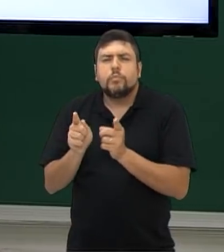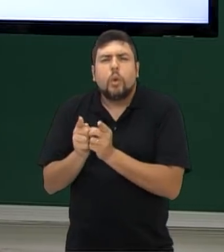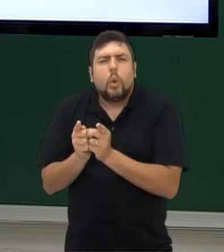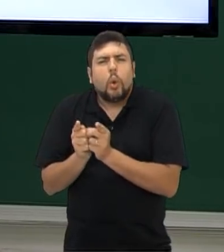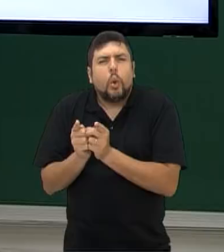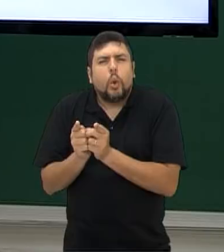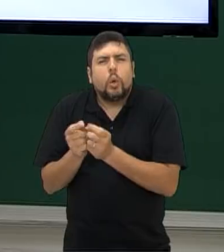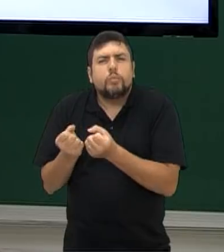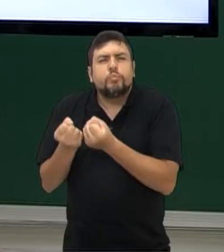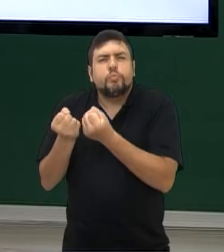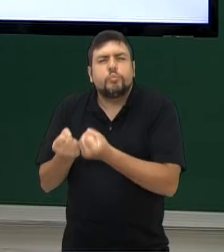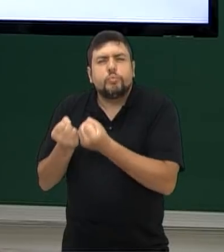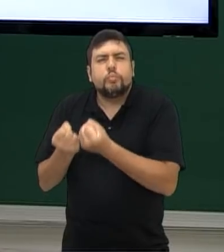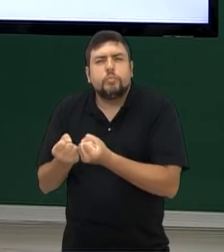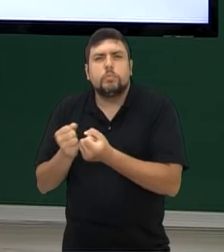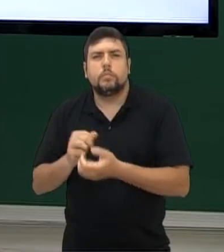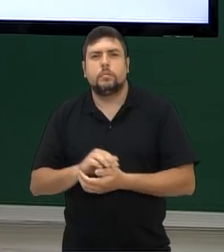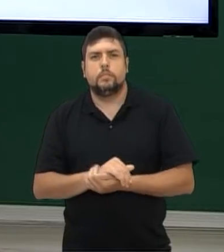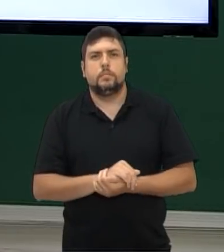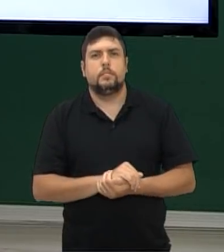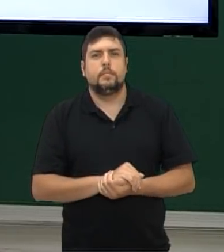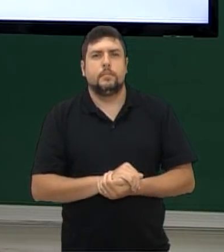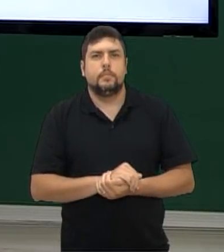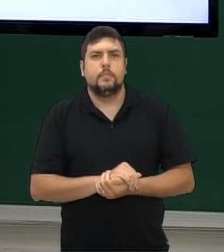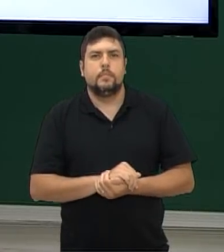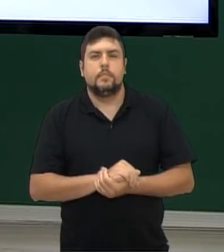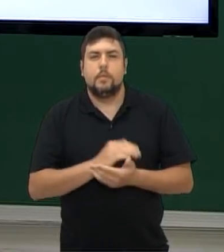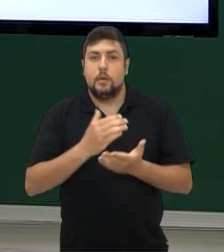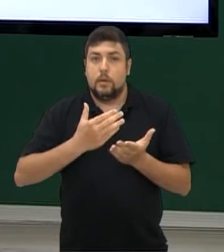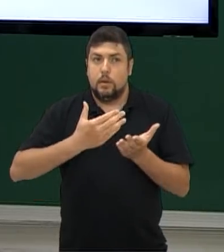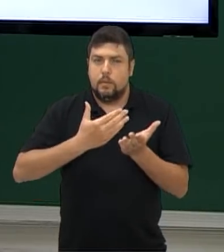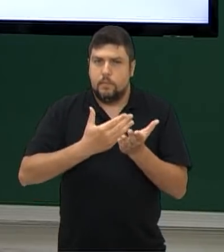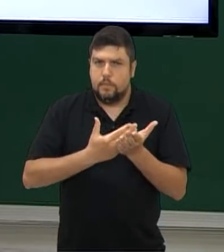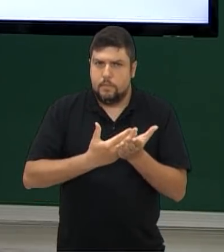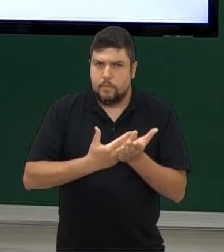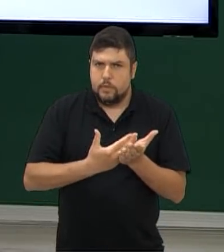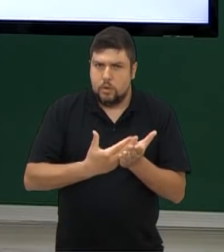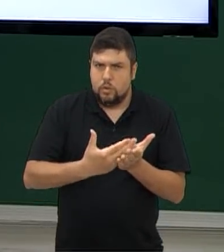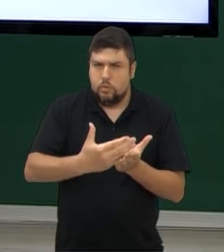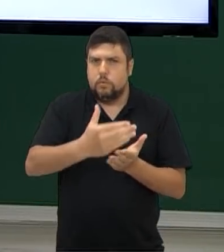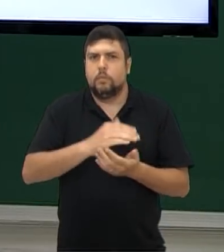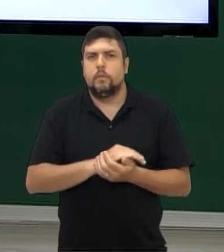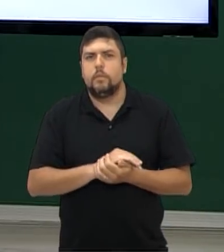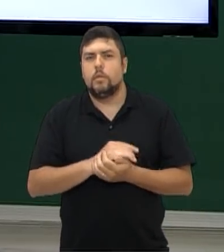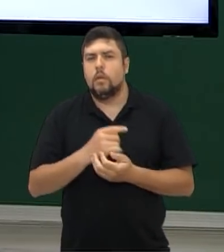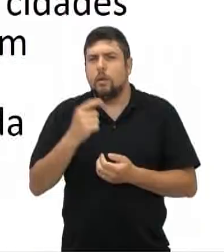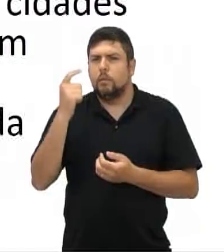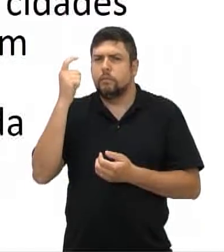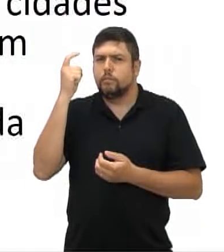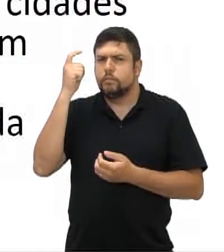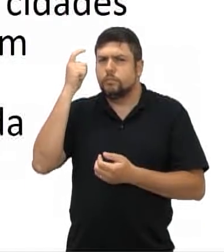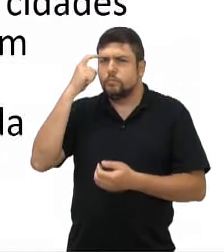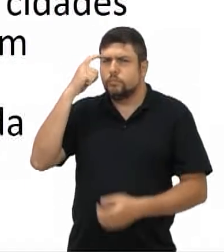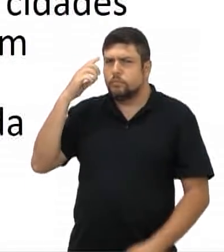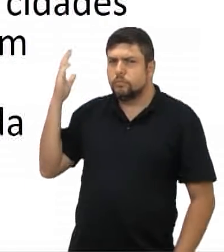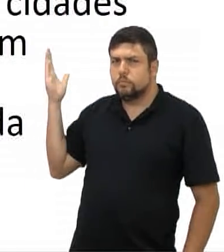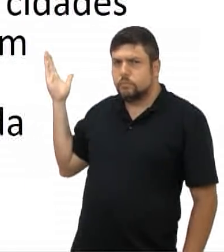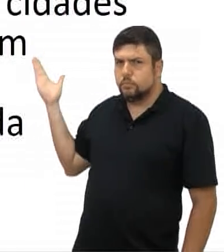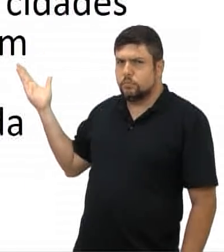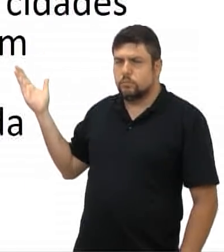muito pequenas, ok? Para a gente poder começar a exercitar, a gente vai pensar aqui, ó. E